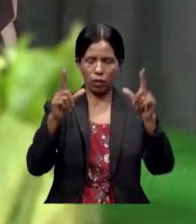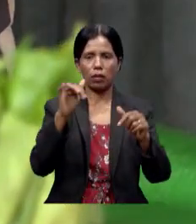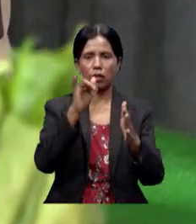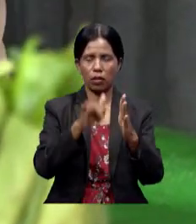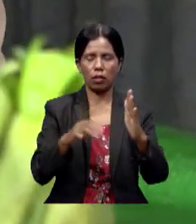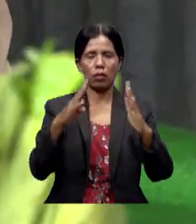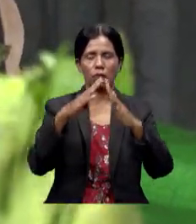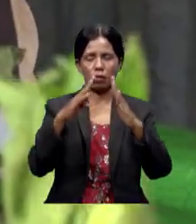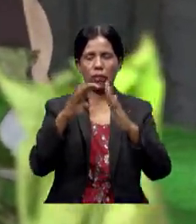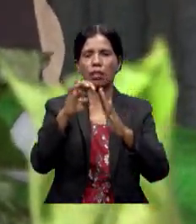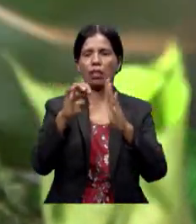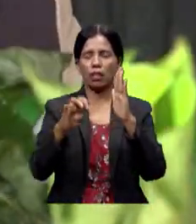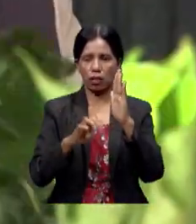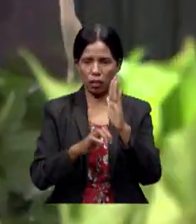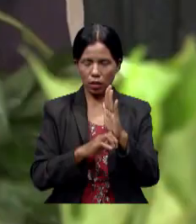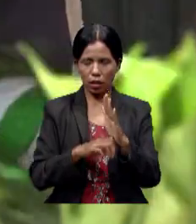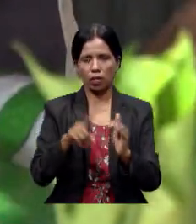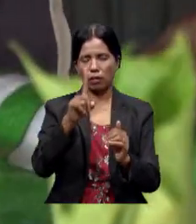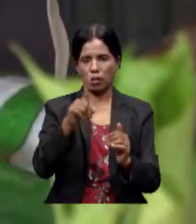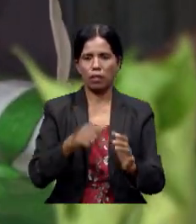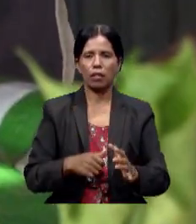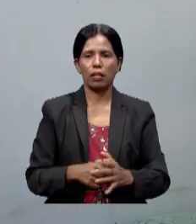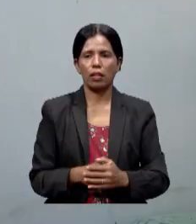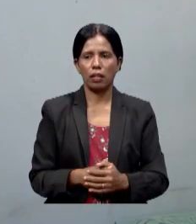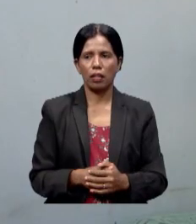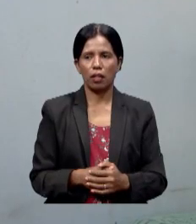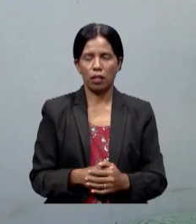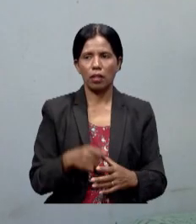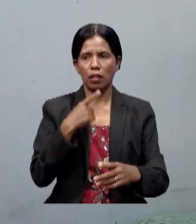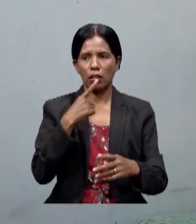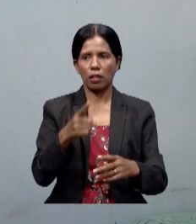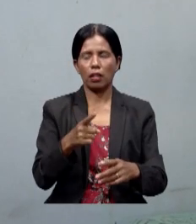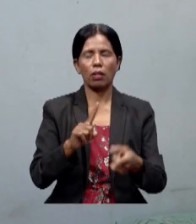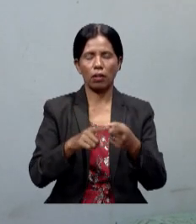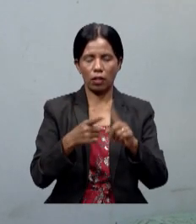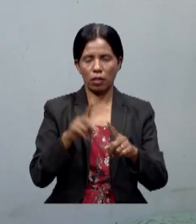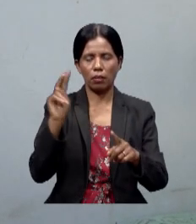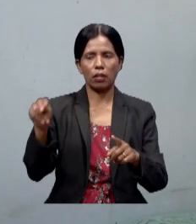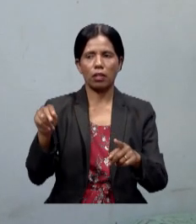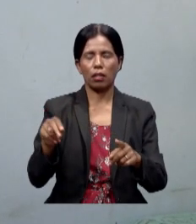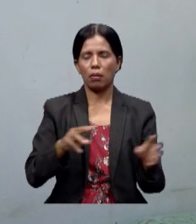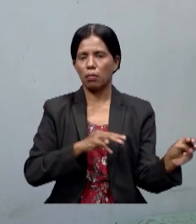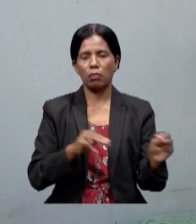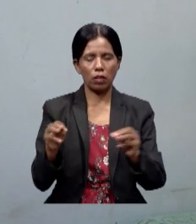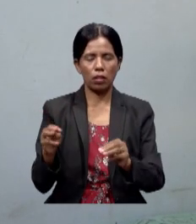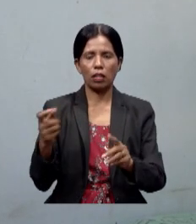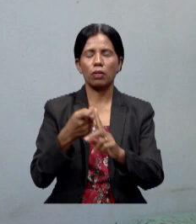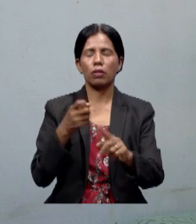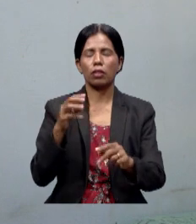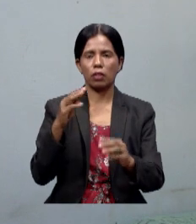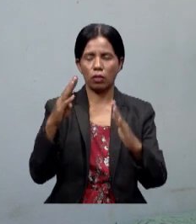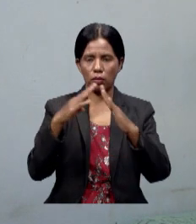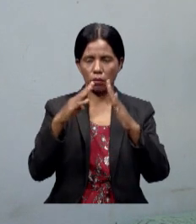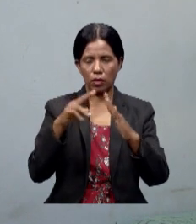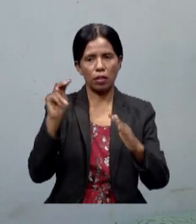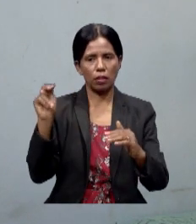uma estado. Uma estado ira malukida mai de ni antia ni e ma hasaite ni husi uma ne. Ah